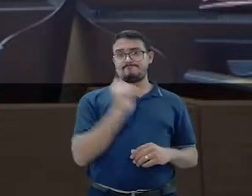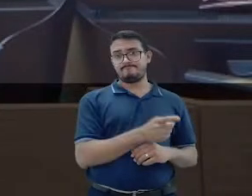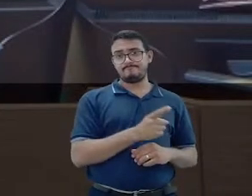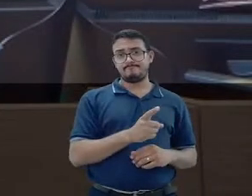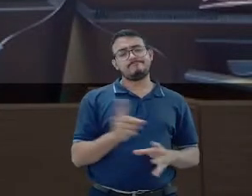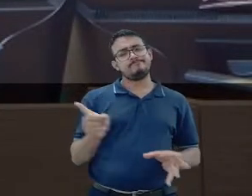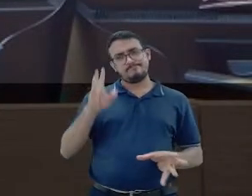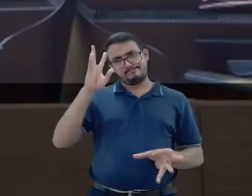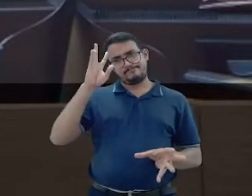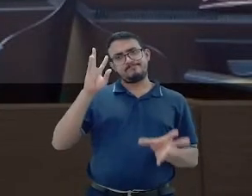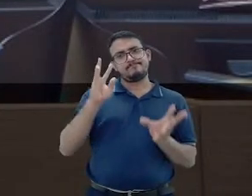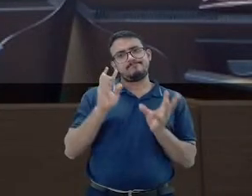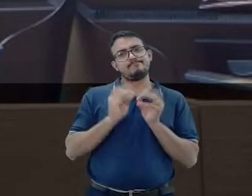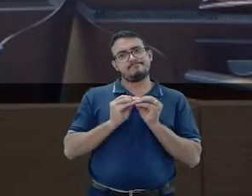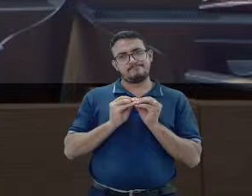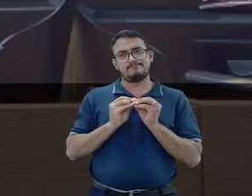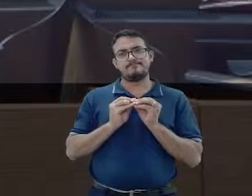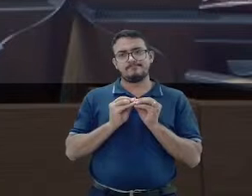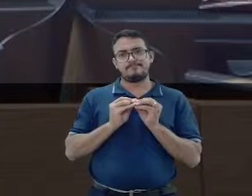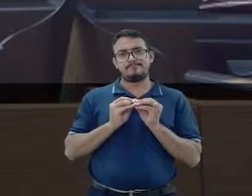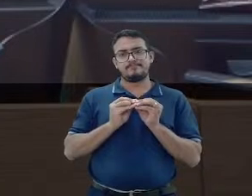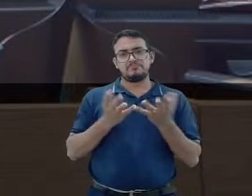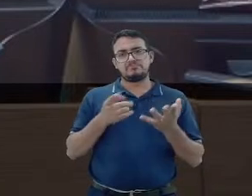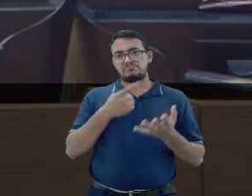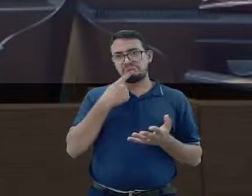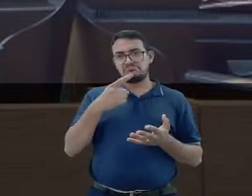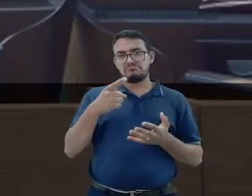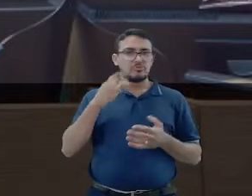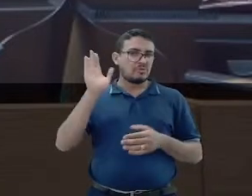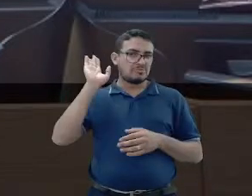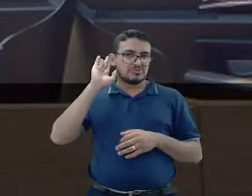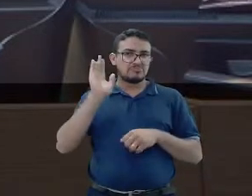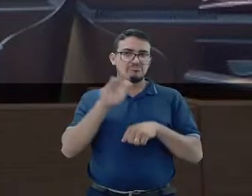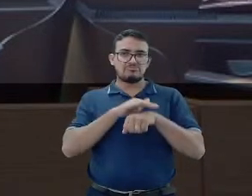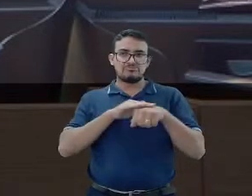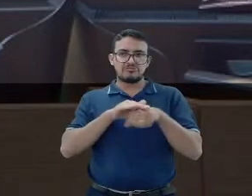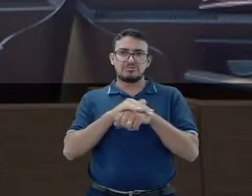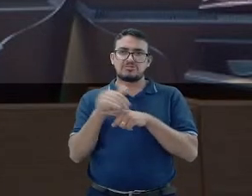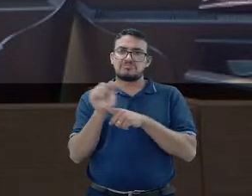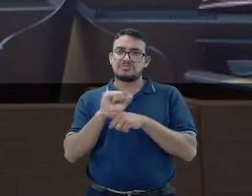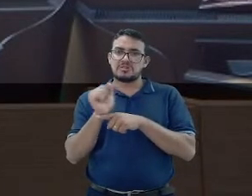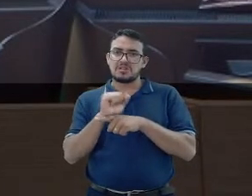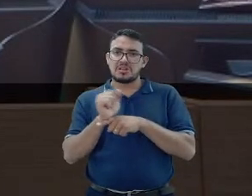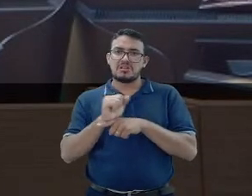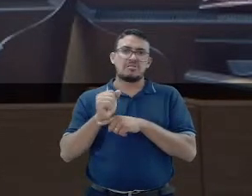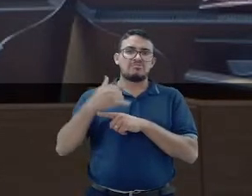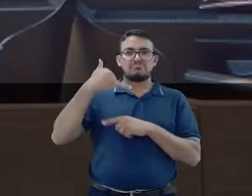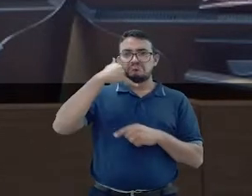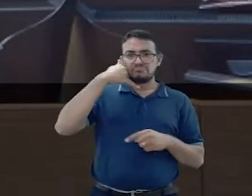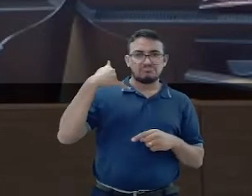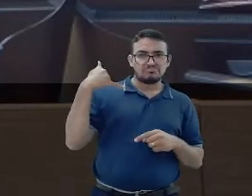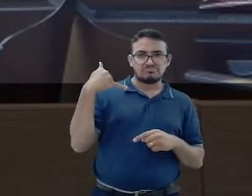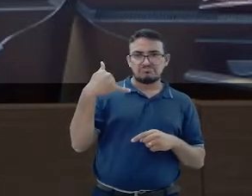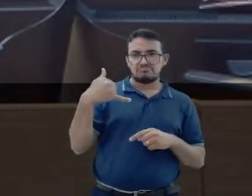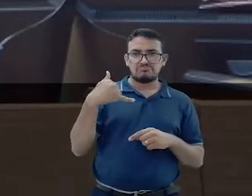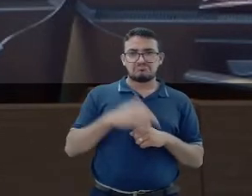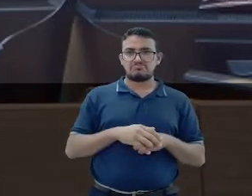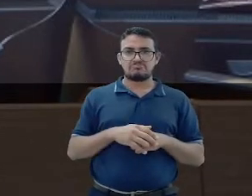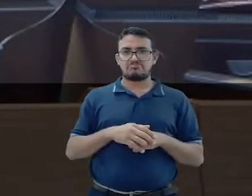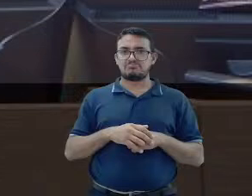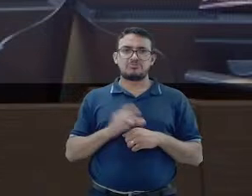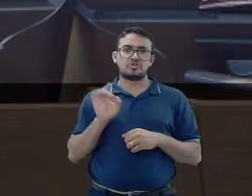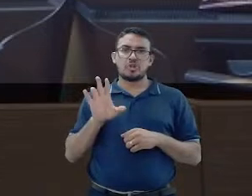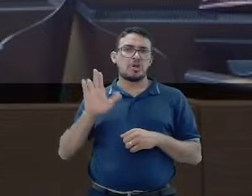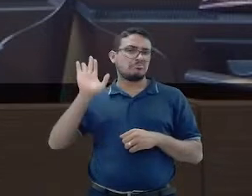por ouvir a conversa no carro, por telefone, de forma unilateral. Ademais, os vídeos e